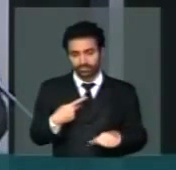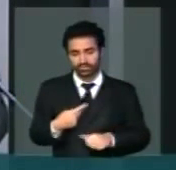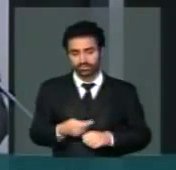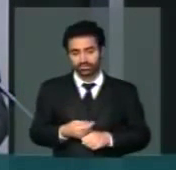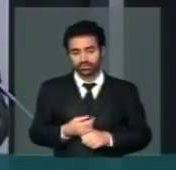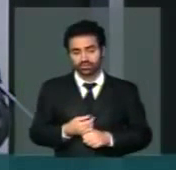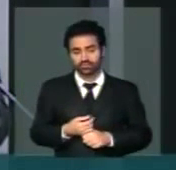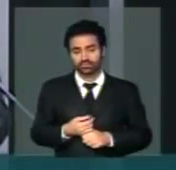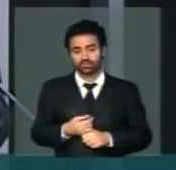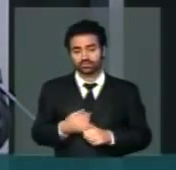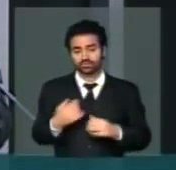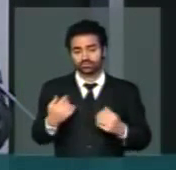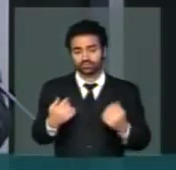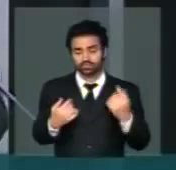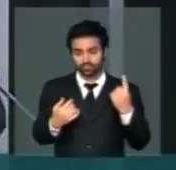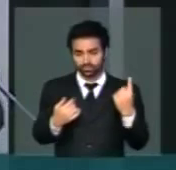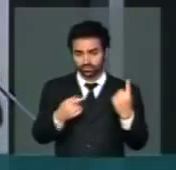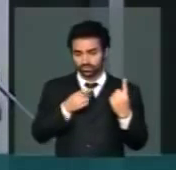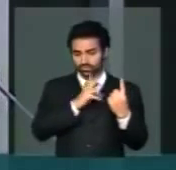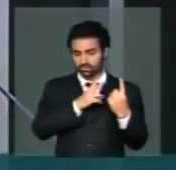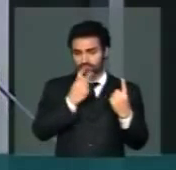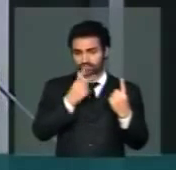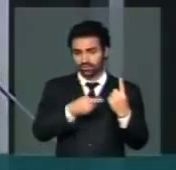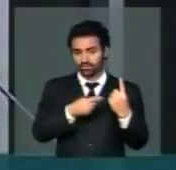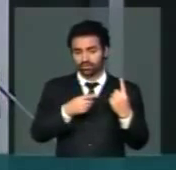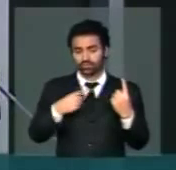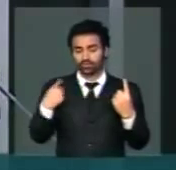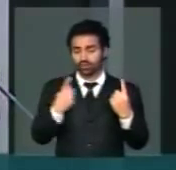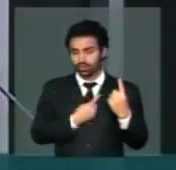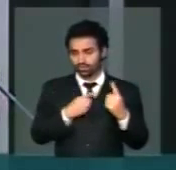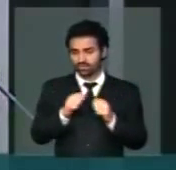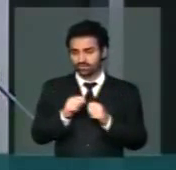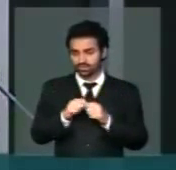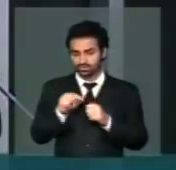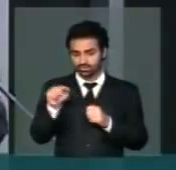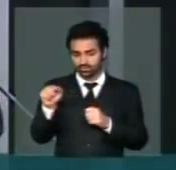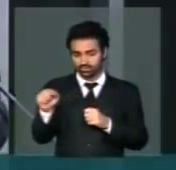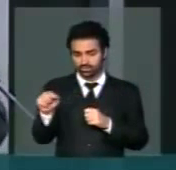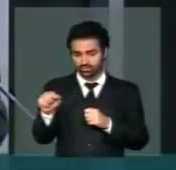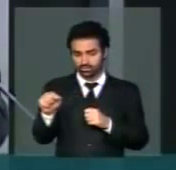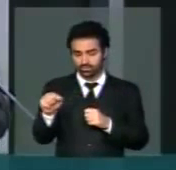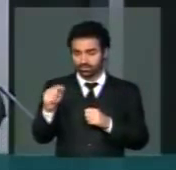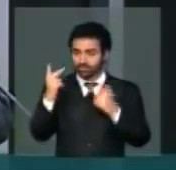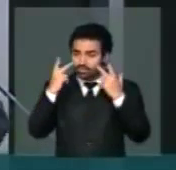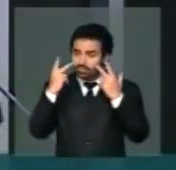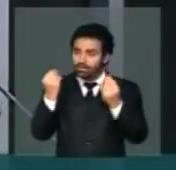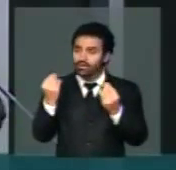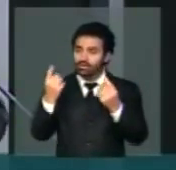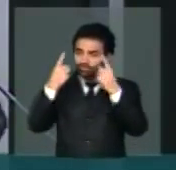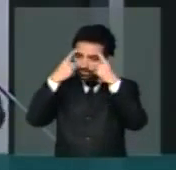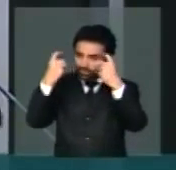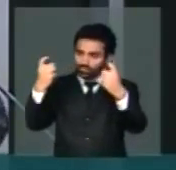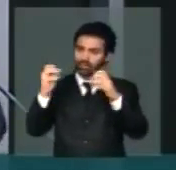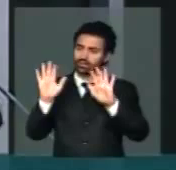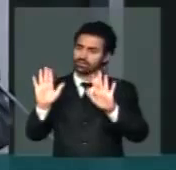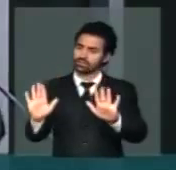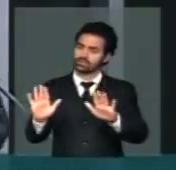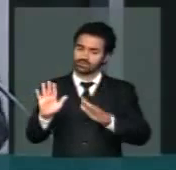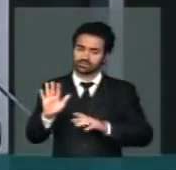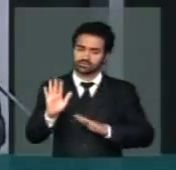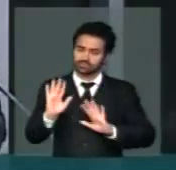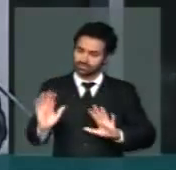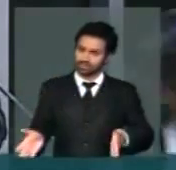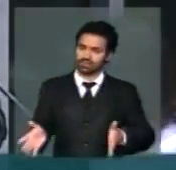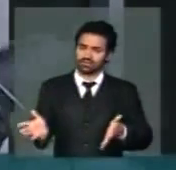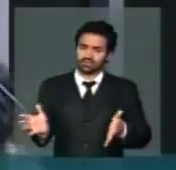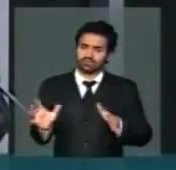um deles falava o tempo todo: nós estamos fazendo com vocês, que eu falava, para que tanta violência, está tudo